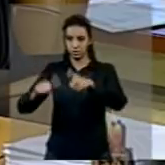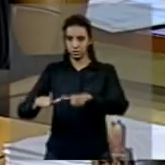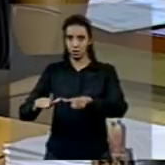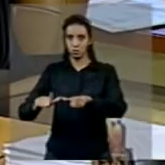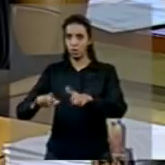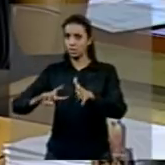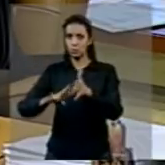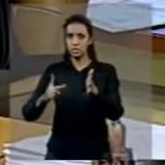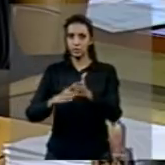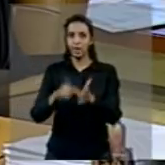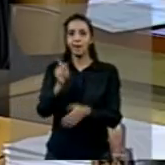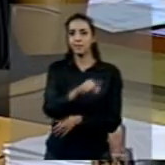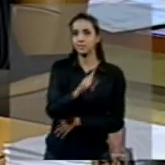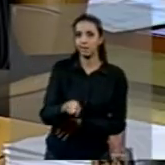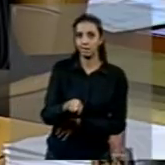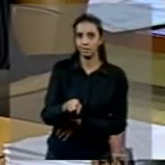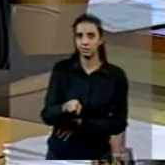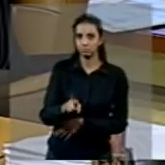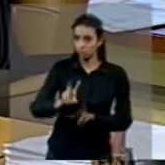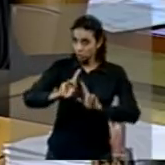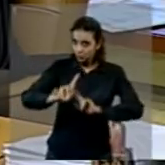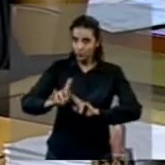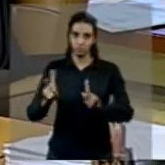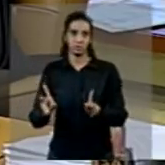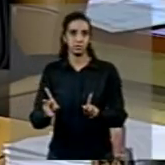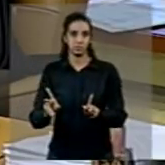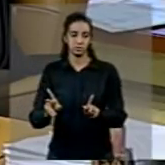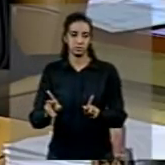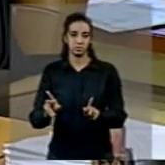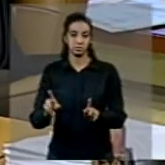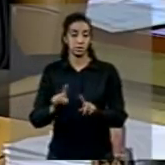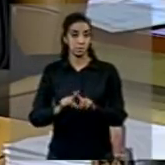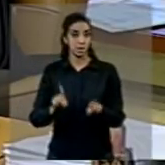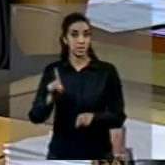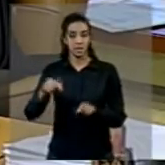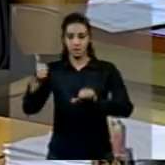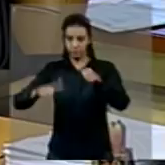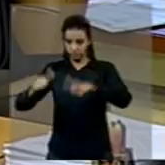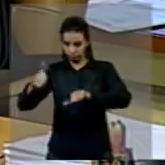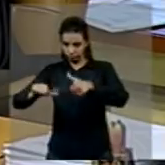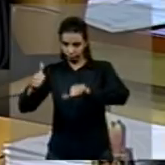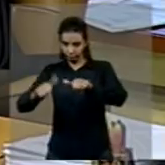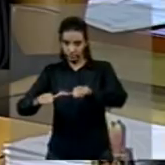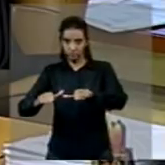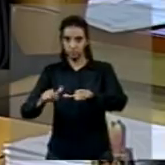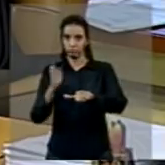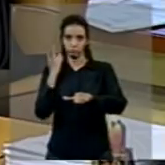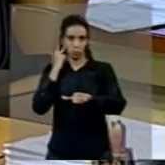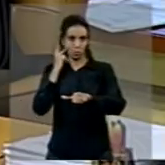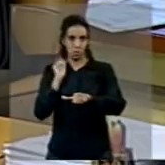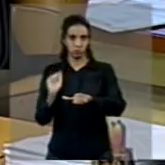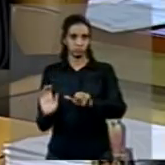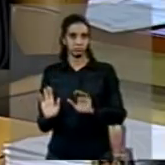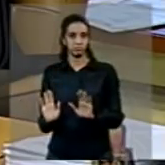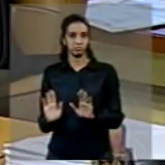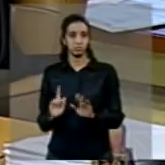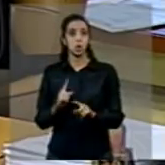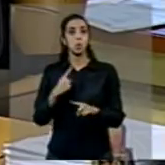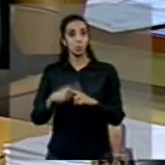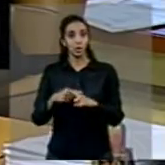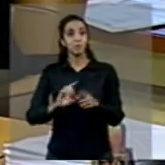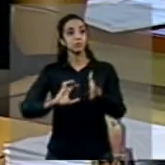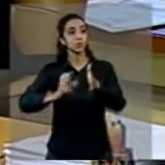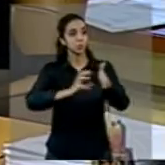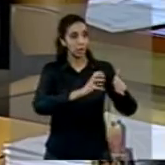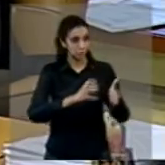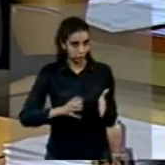de título. Trata-se, na verdade, de procedimento do qual tomam parte os próprios partidos políticos, os